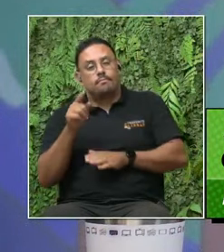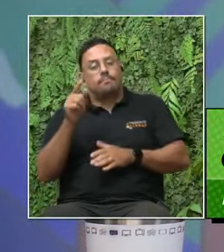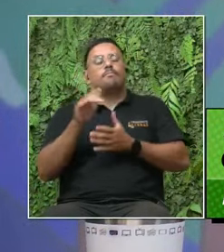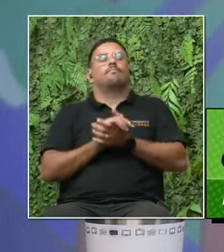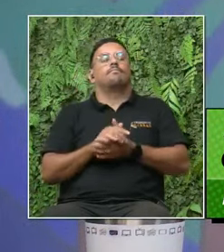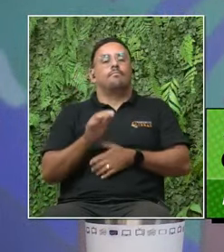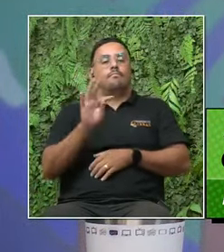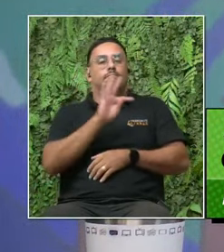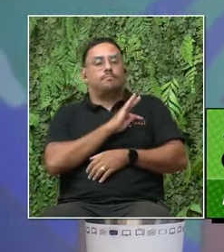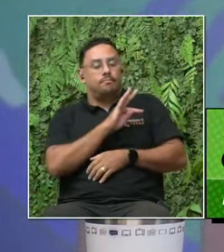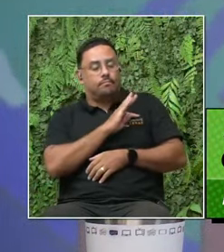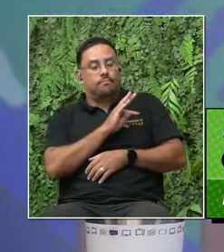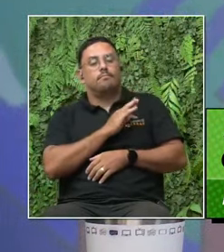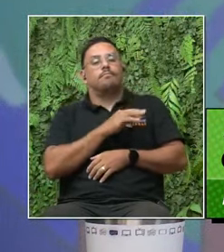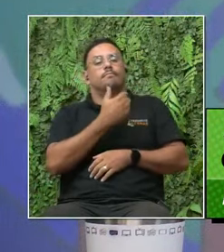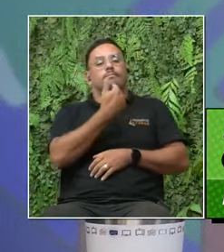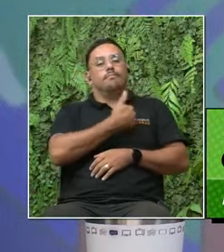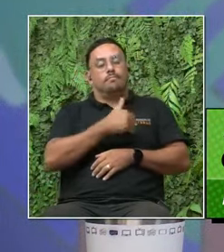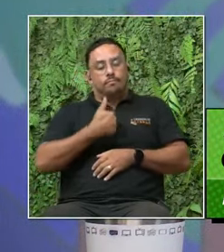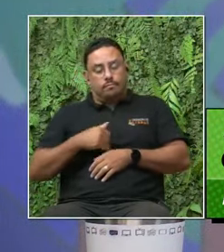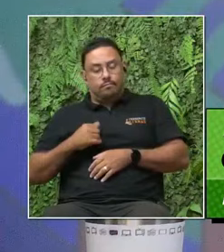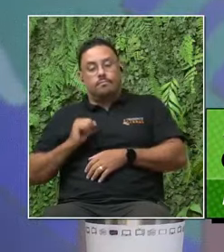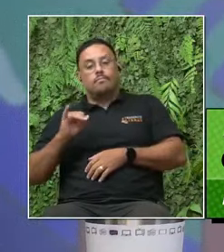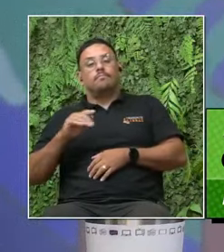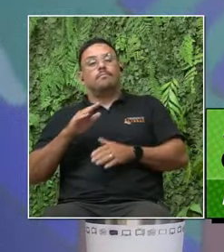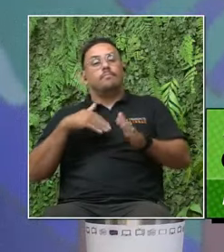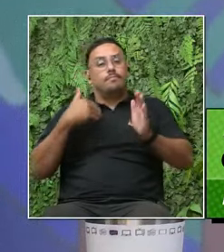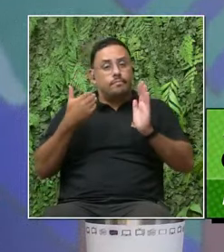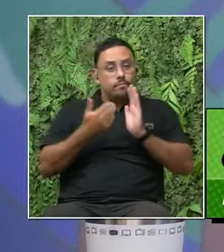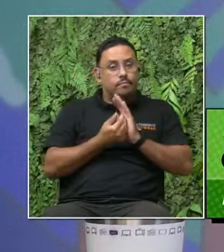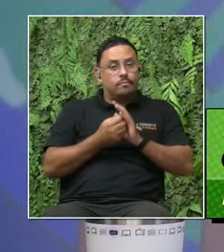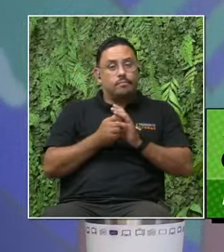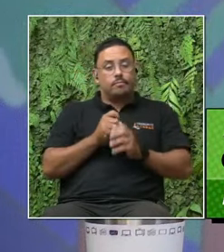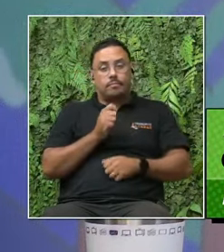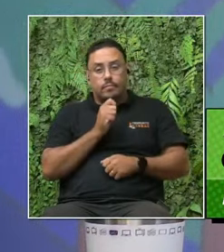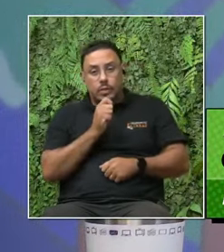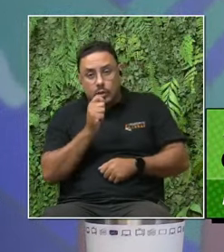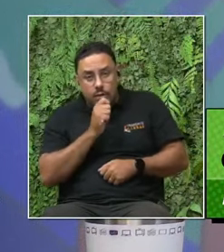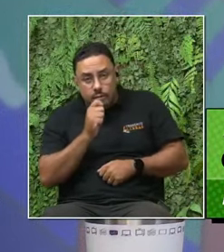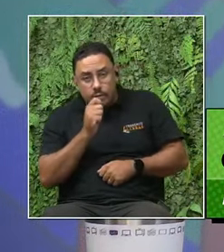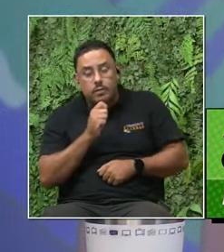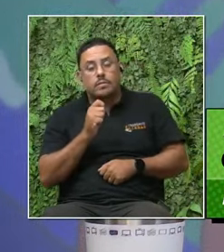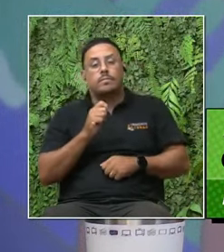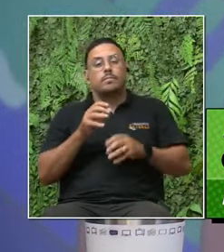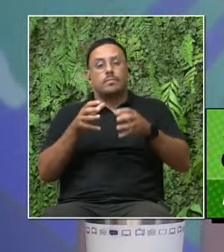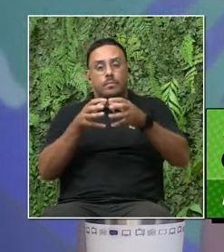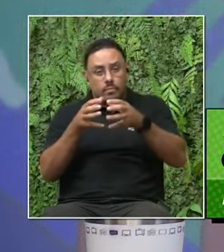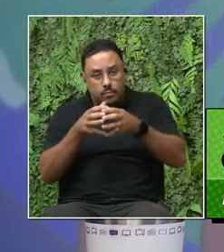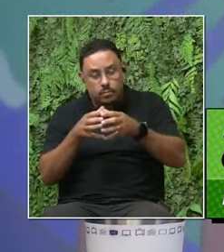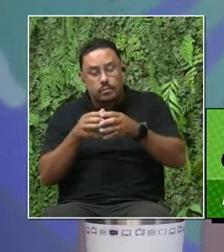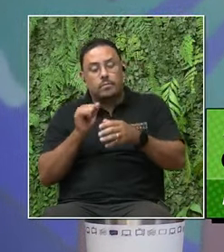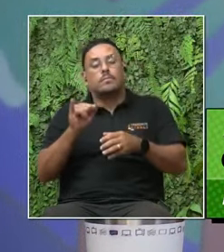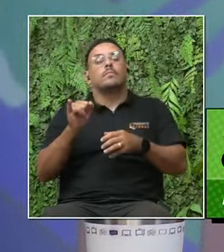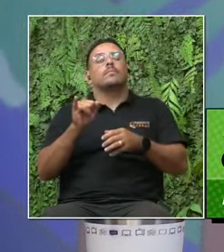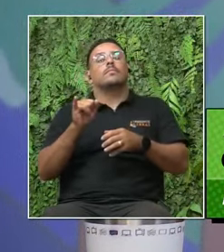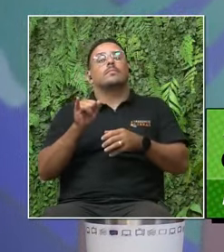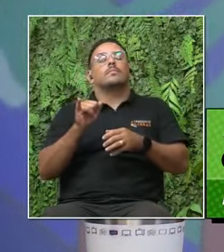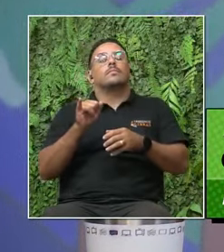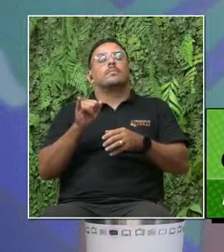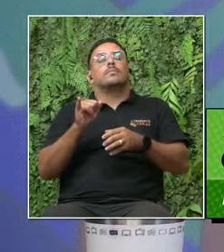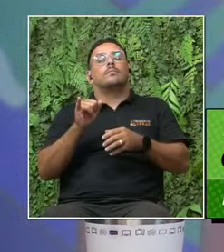o técnico do Atlético porque se todas as entrevistas coletivas Que nós tivéssemos no futebol